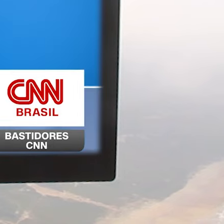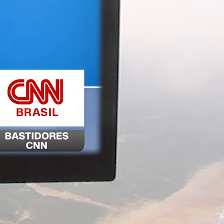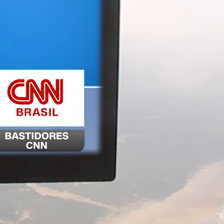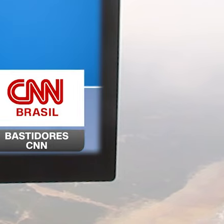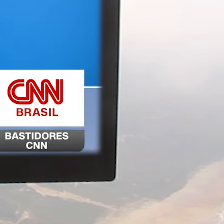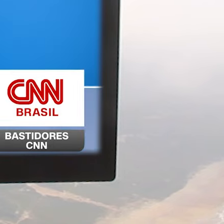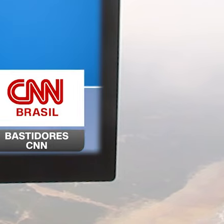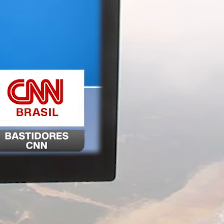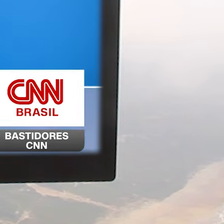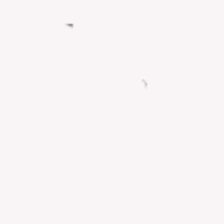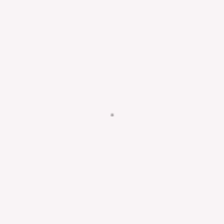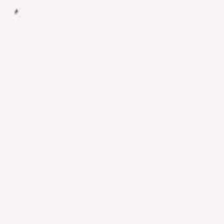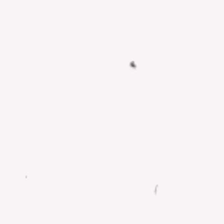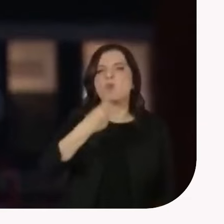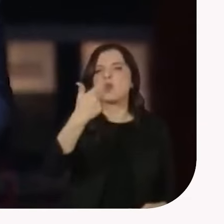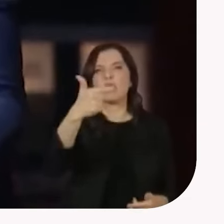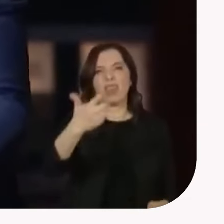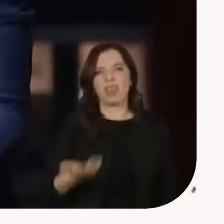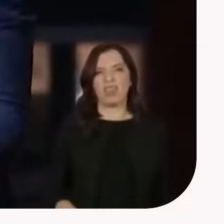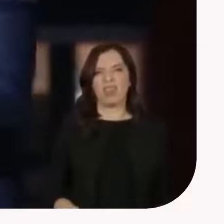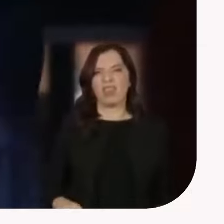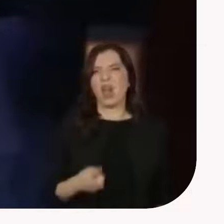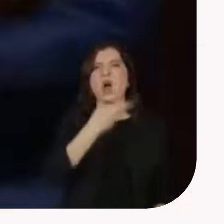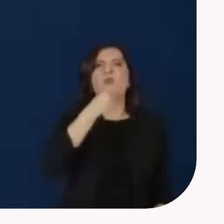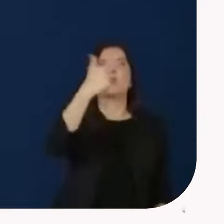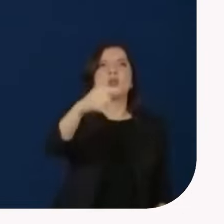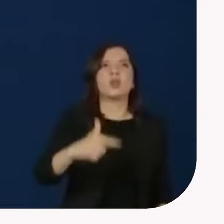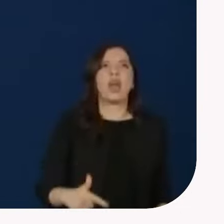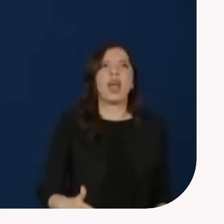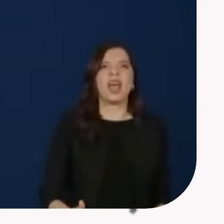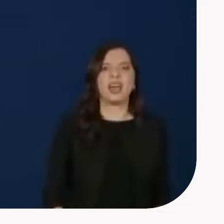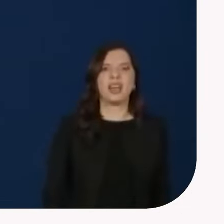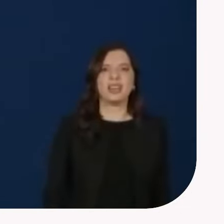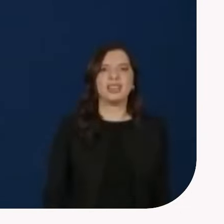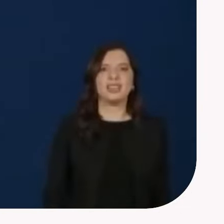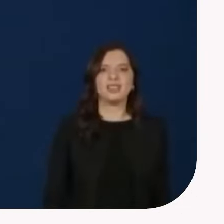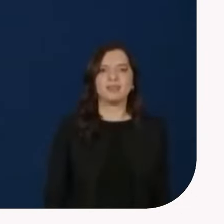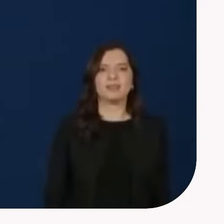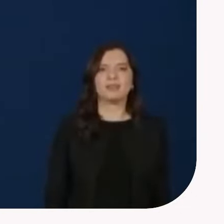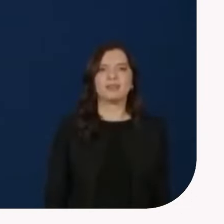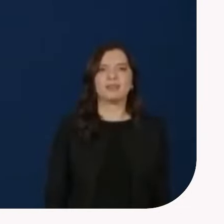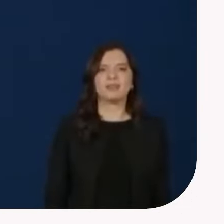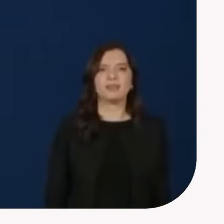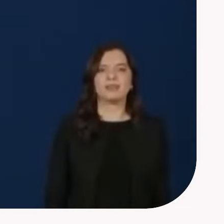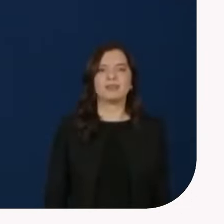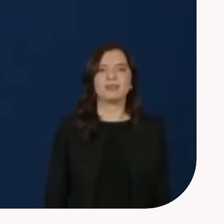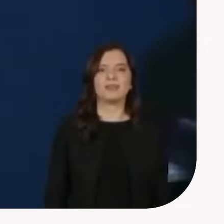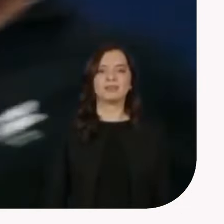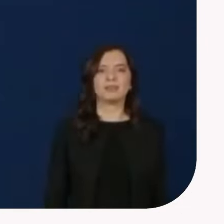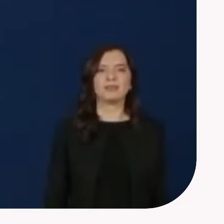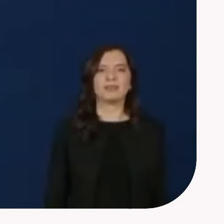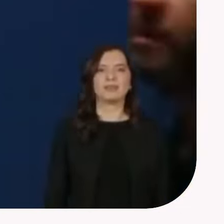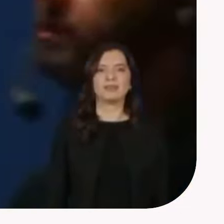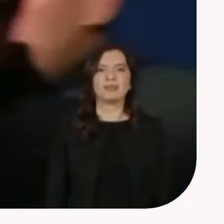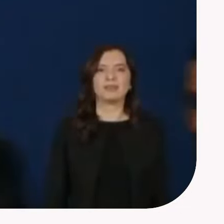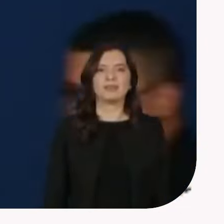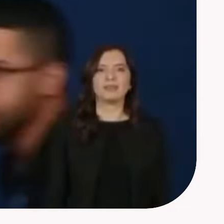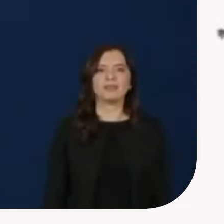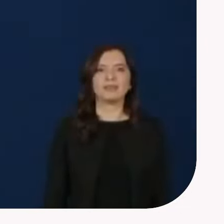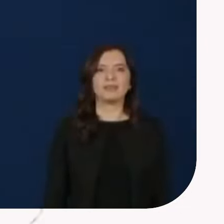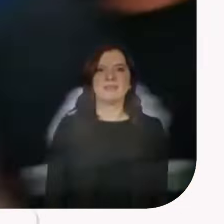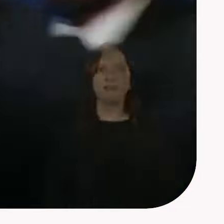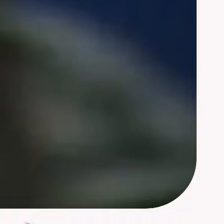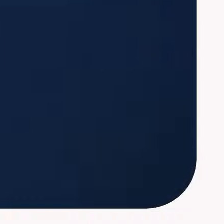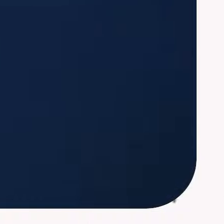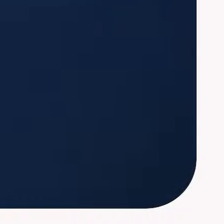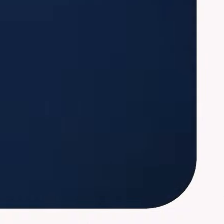para 42%. Como e por que a cadeirada teve esse efeito, né? Bom, para chegar nesse ponto, Marçal falou do peso do Datena,